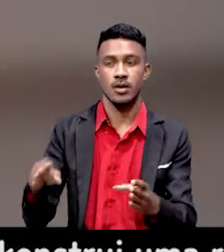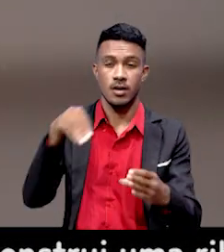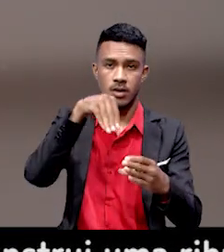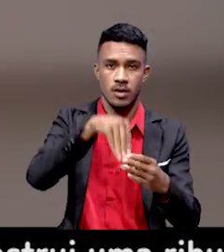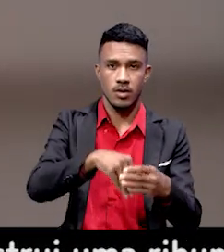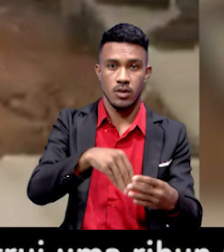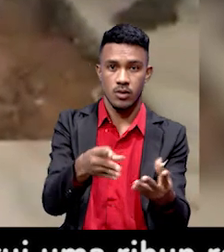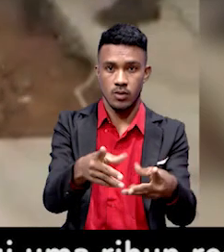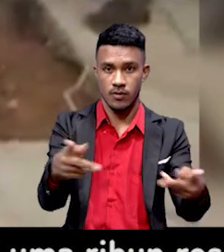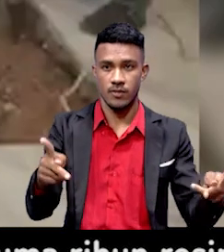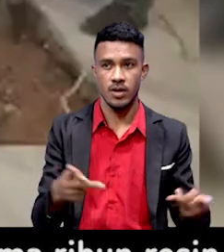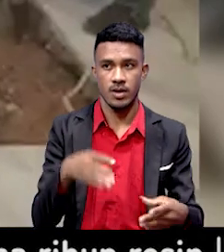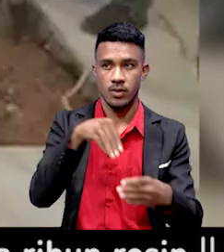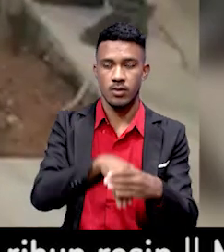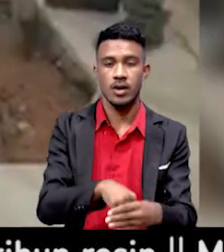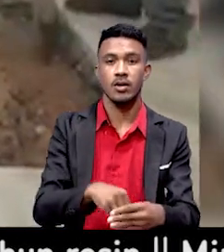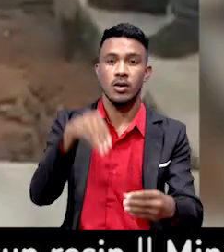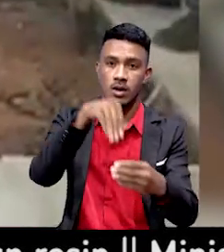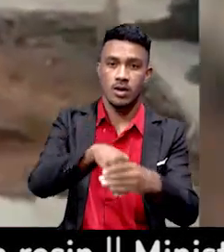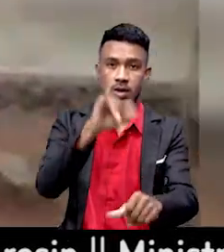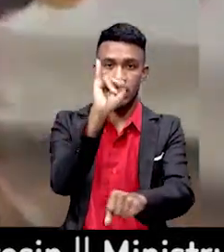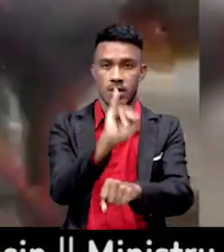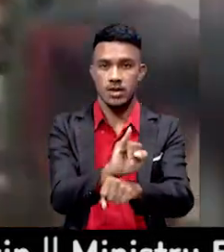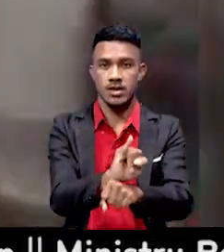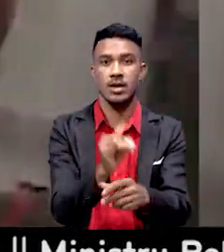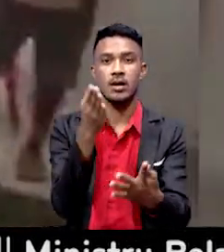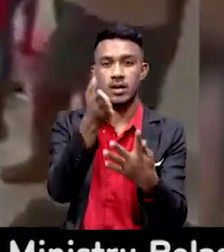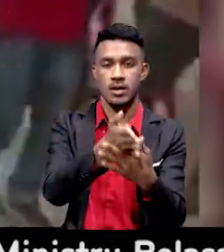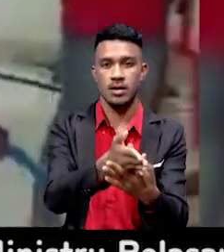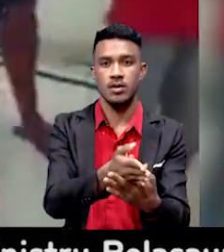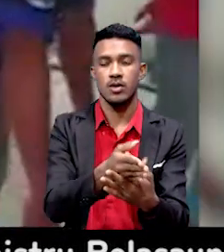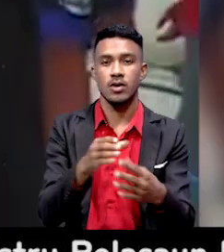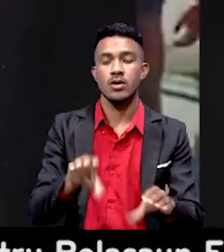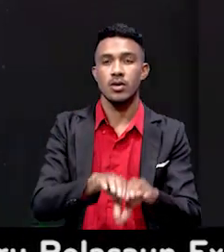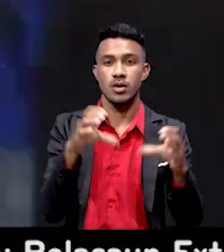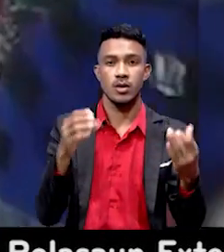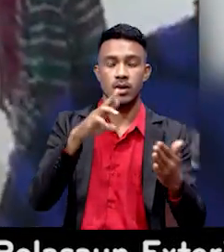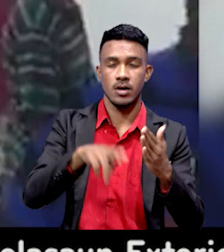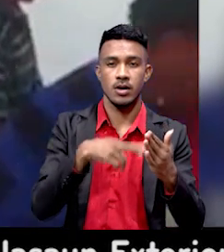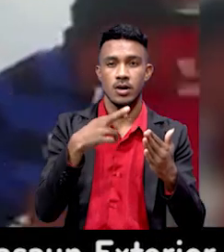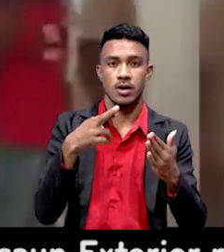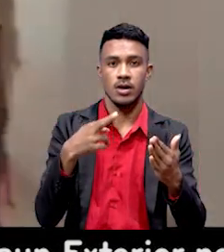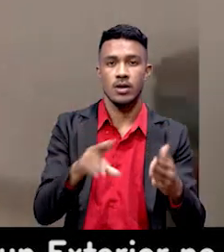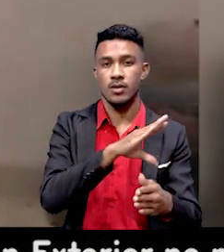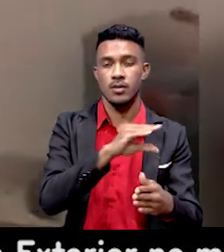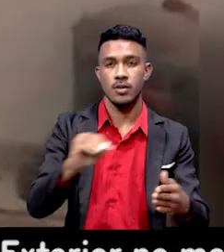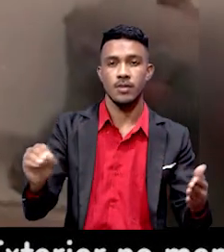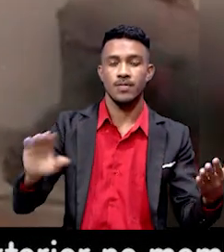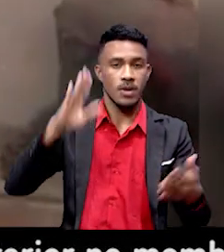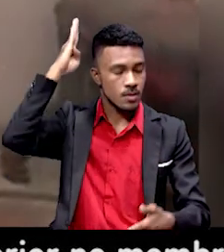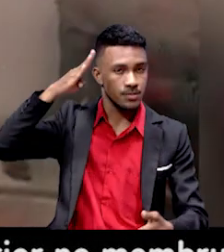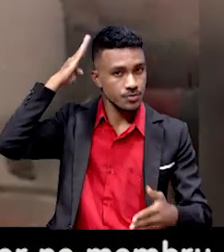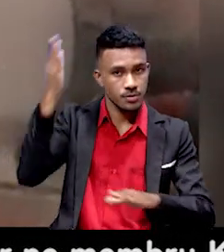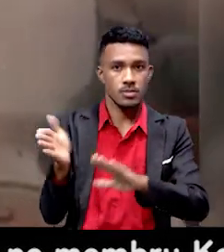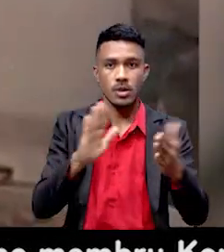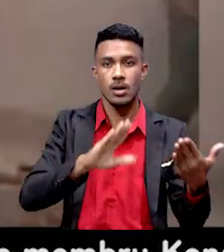comecei a correr a igreja lá. Obrigado. Tui razenda husi Konferensi Episkopal Timorense, mateisin Dom Basílio do